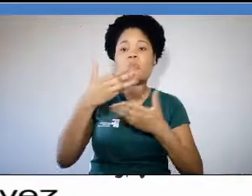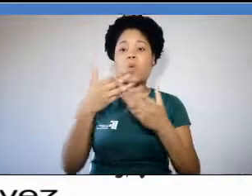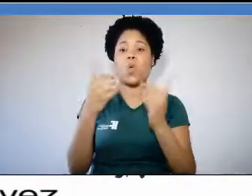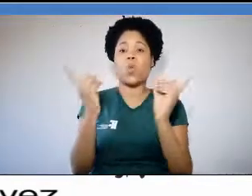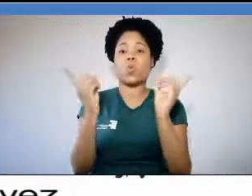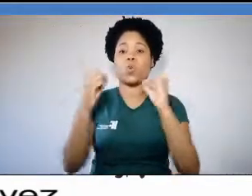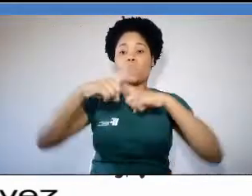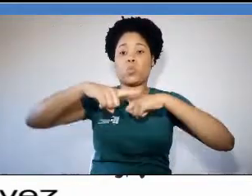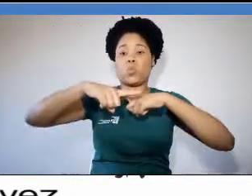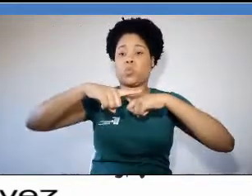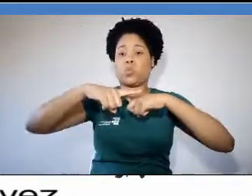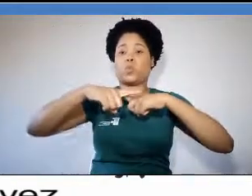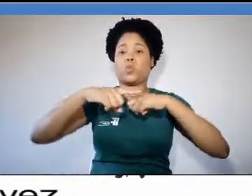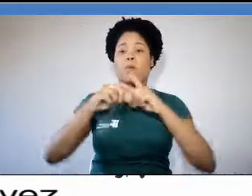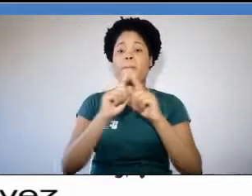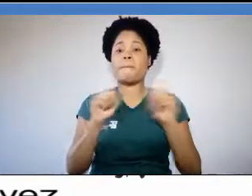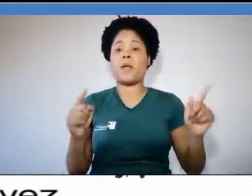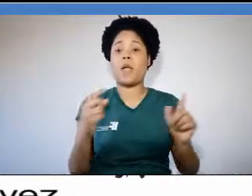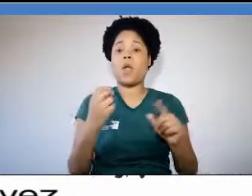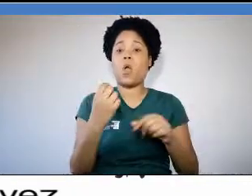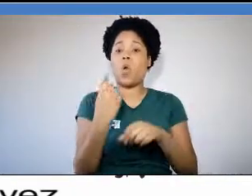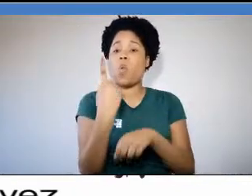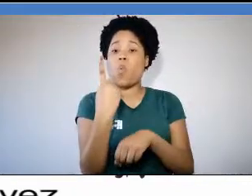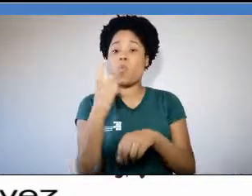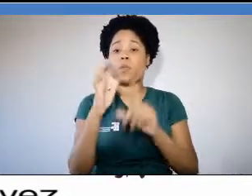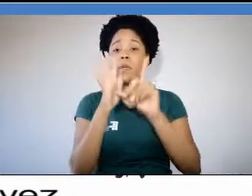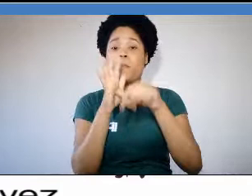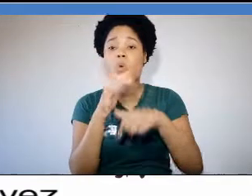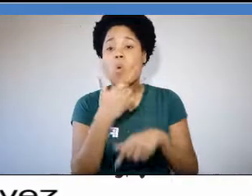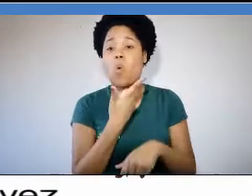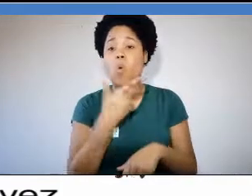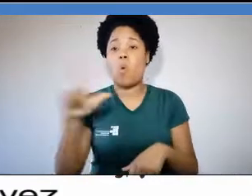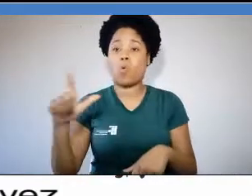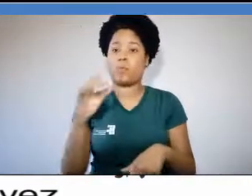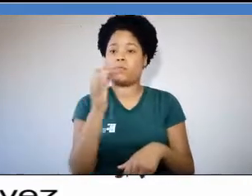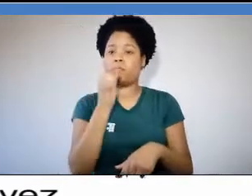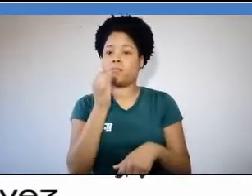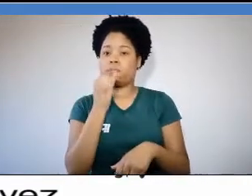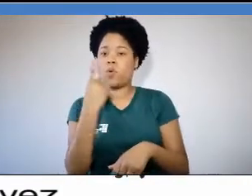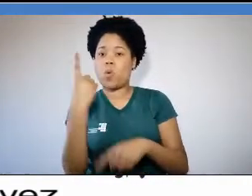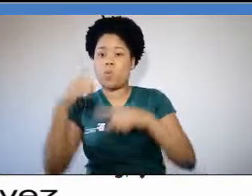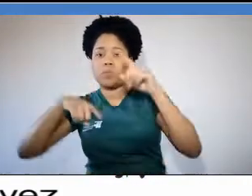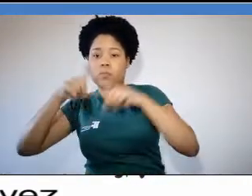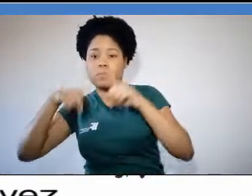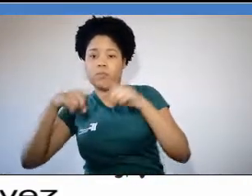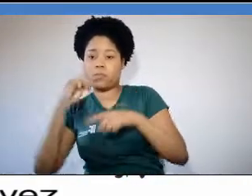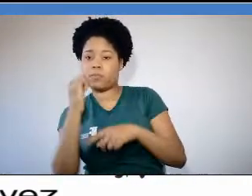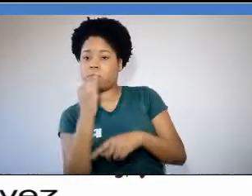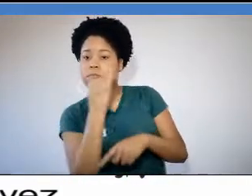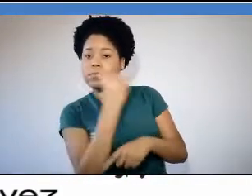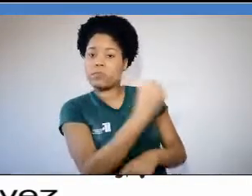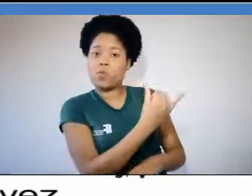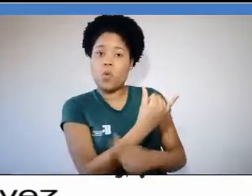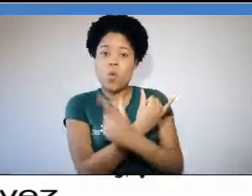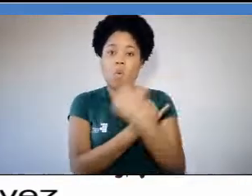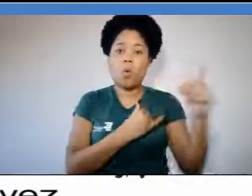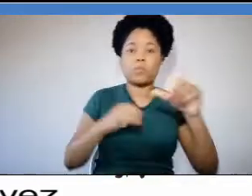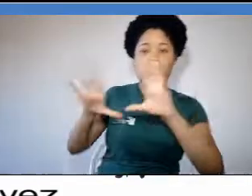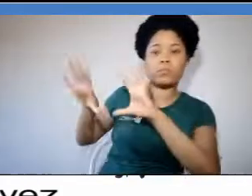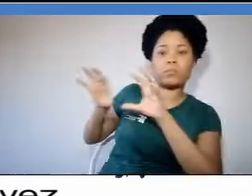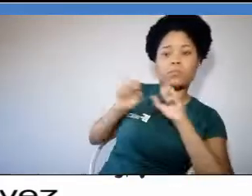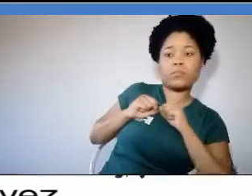feita nos 2 sentidos, mas apenas um de cada vez. Então, nós temos o equipamento transmissor, temos o